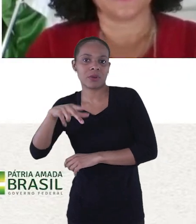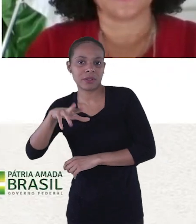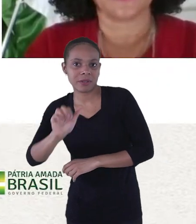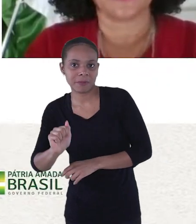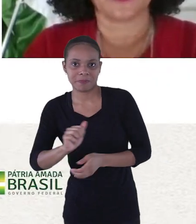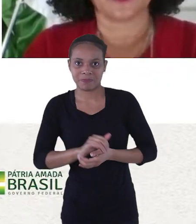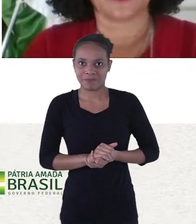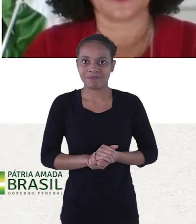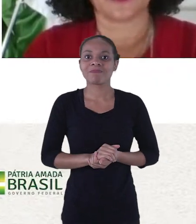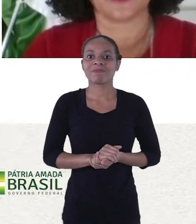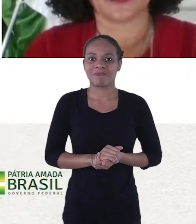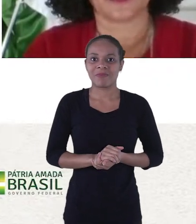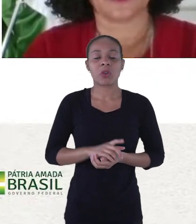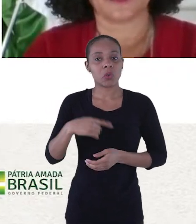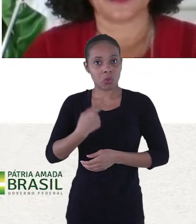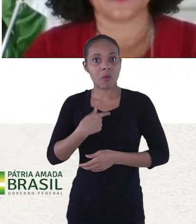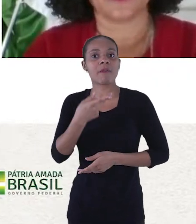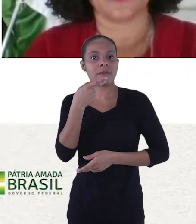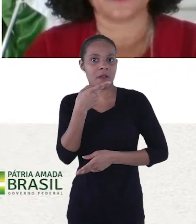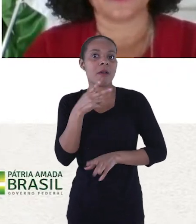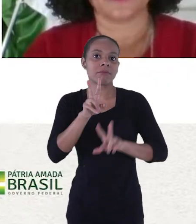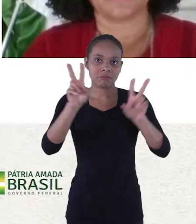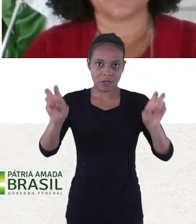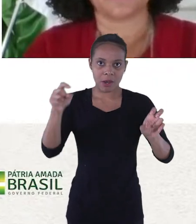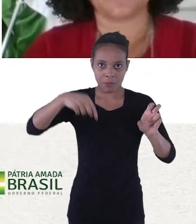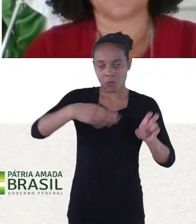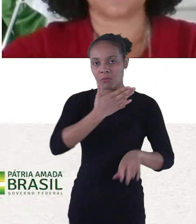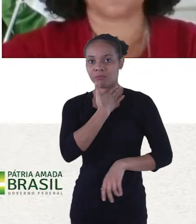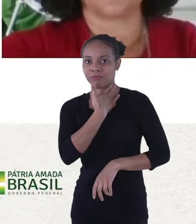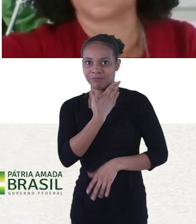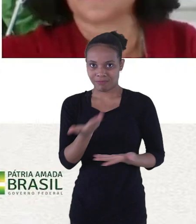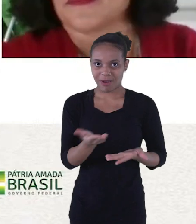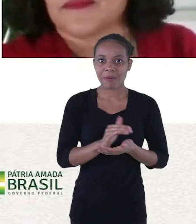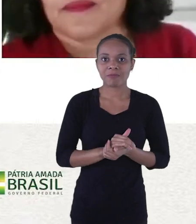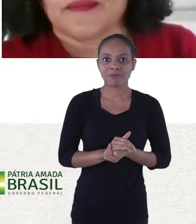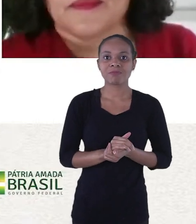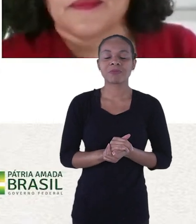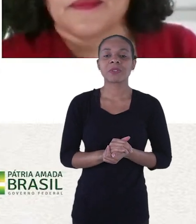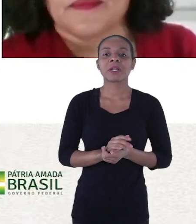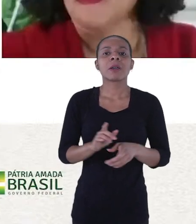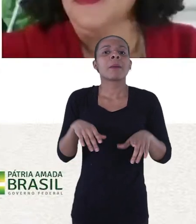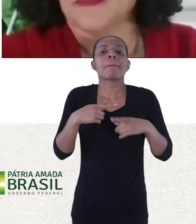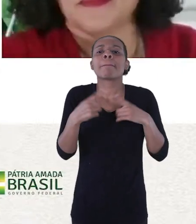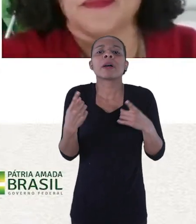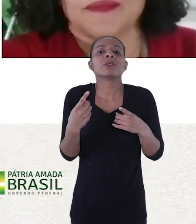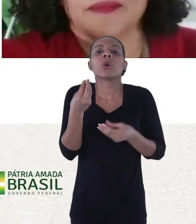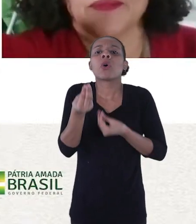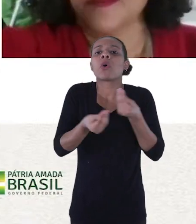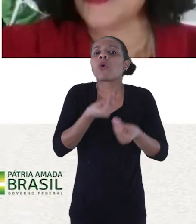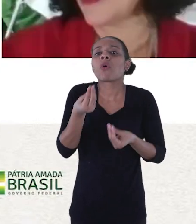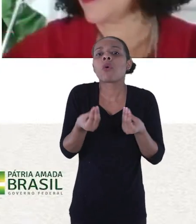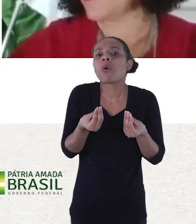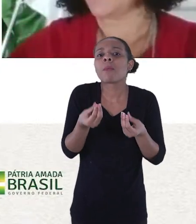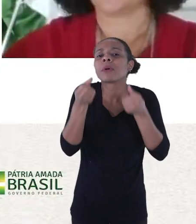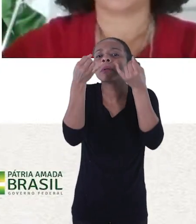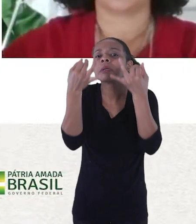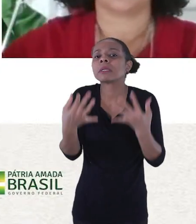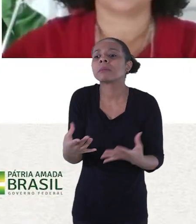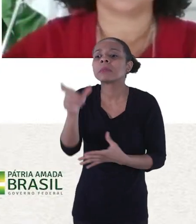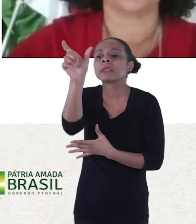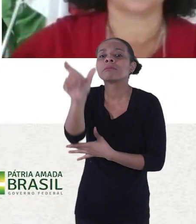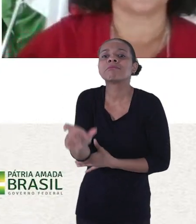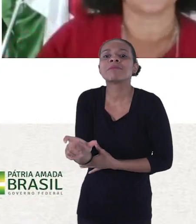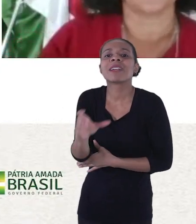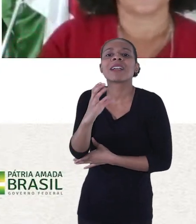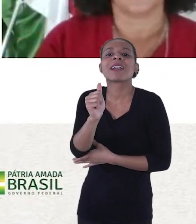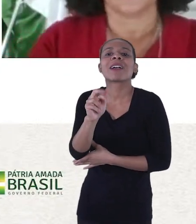falar ainda nesse bate-papo sobre ele daqui a pouco. Agora, Leni, como é que se explica esse fenômeno chamado Carolina Maria